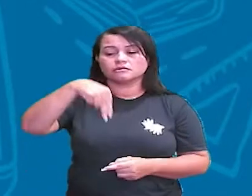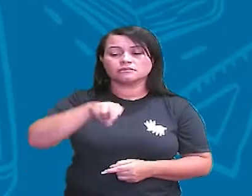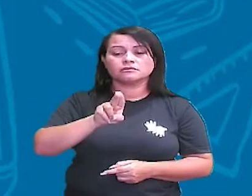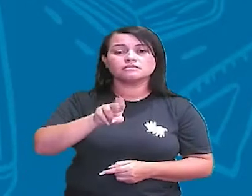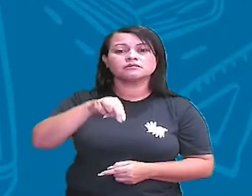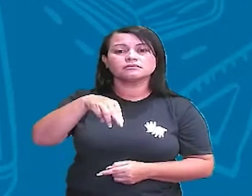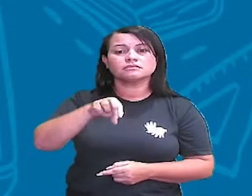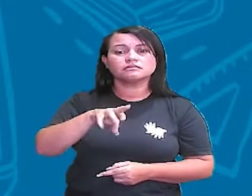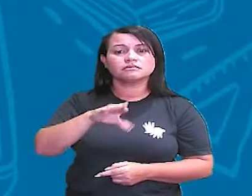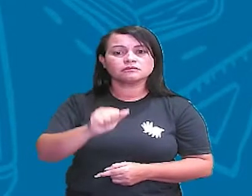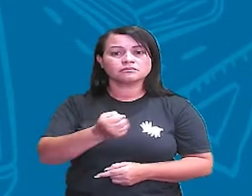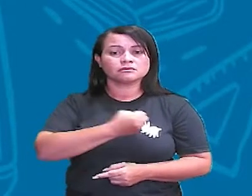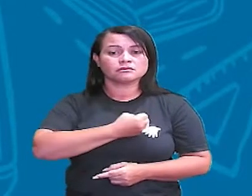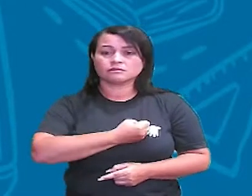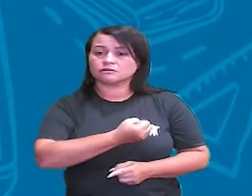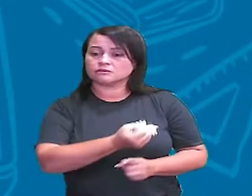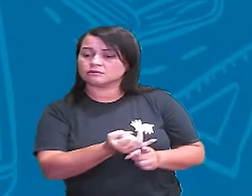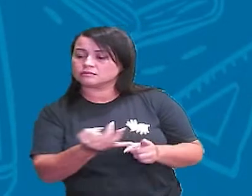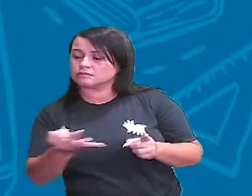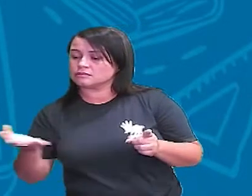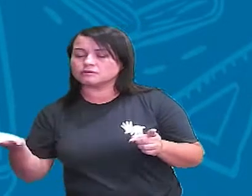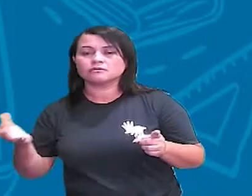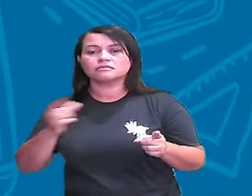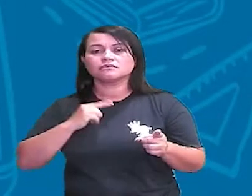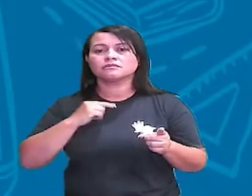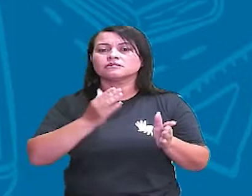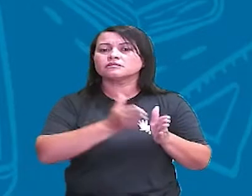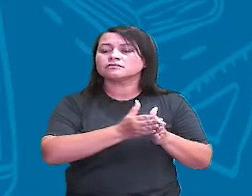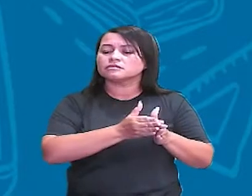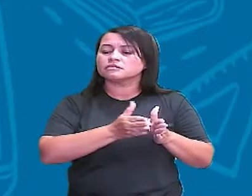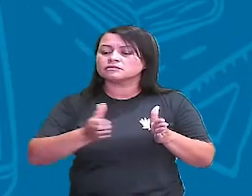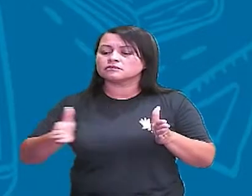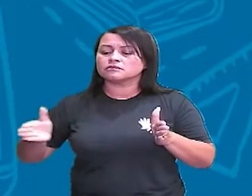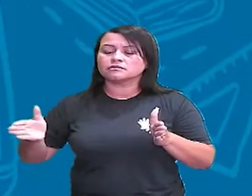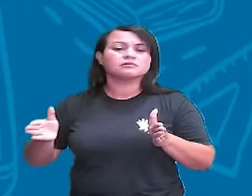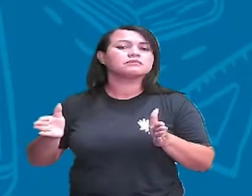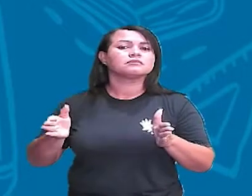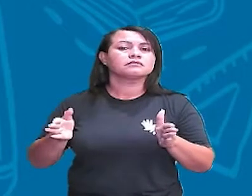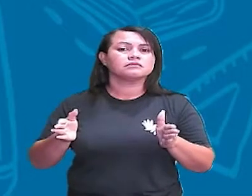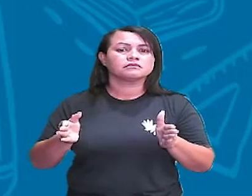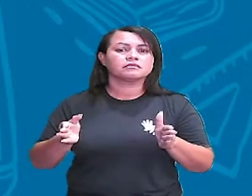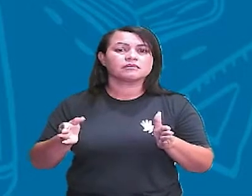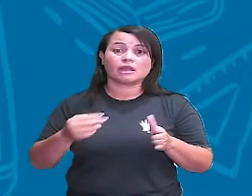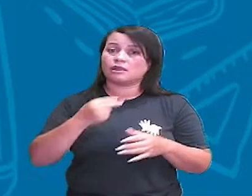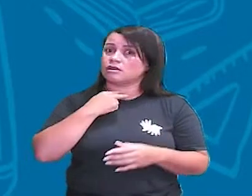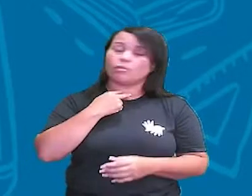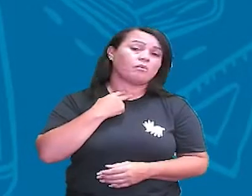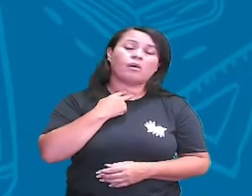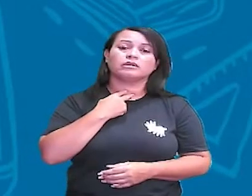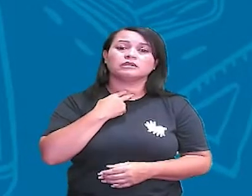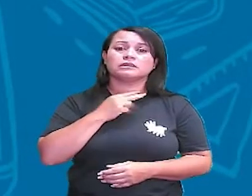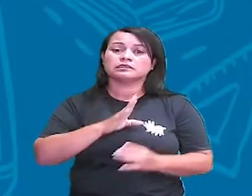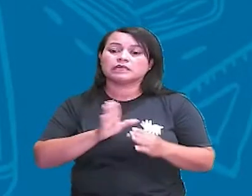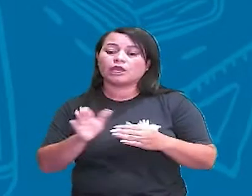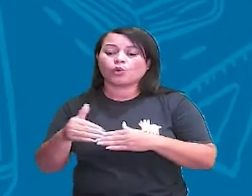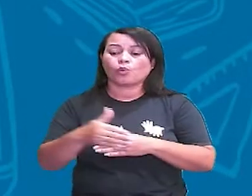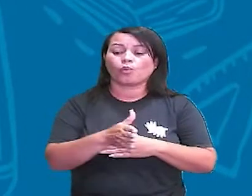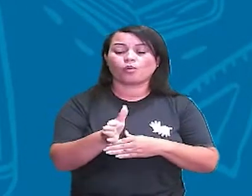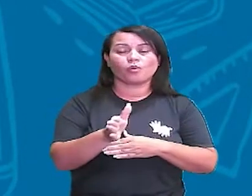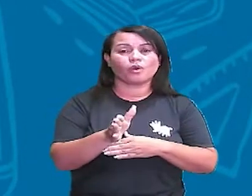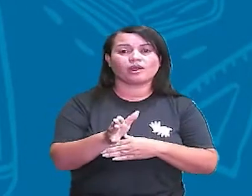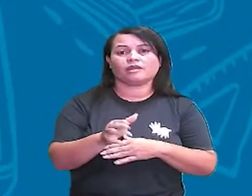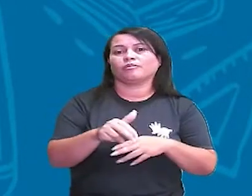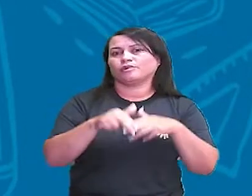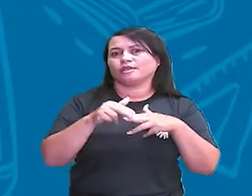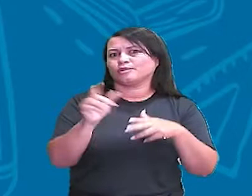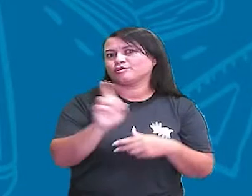reta numérica é uma sequência de números que ficam em uma reta. Não pode ser curva, senão não seria chamada